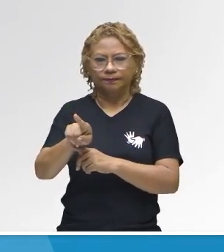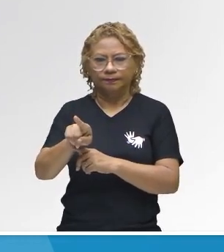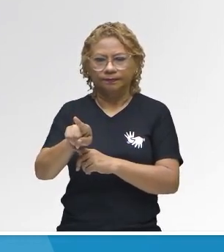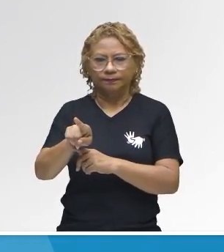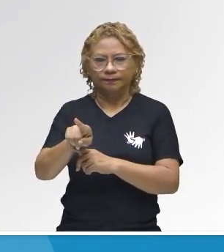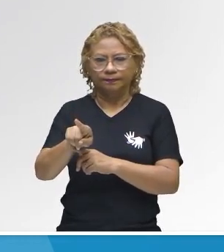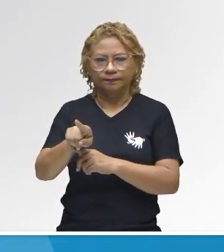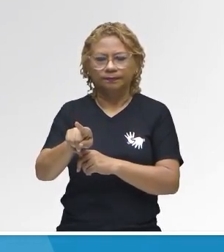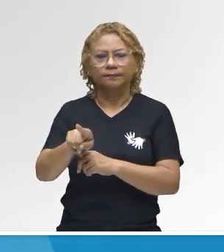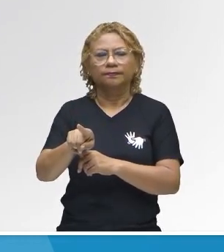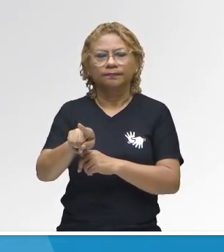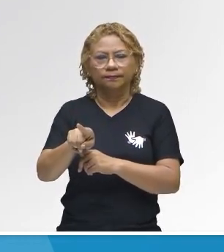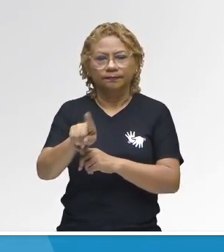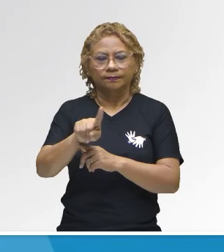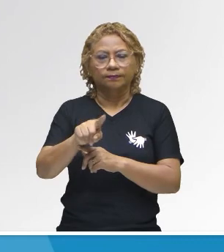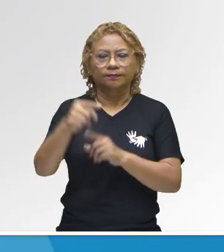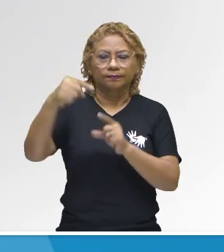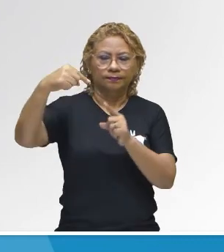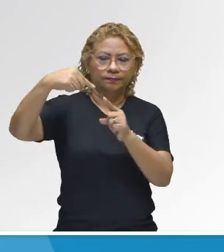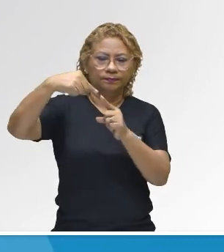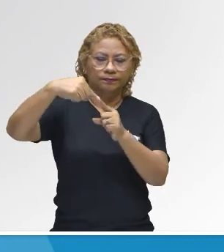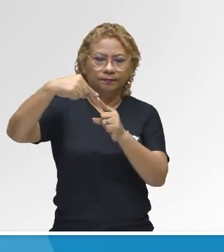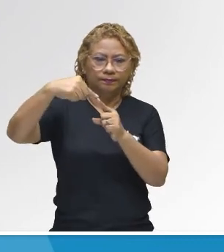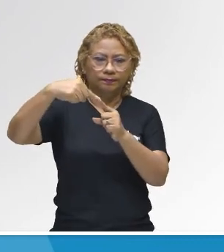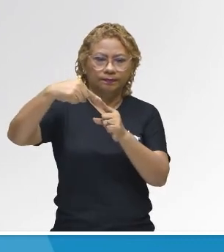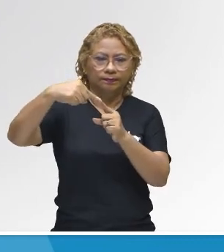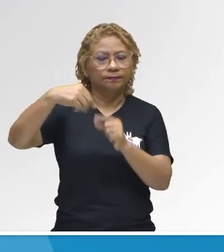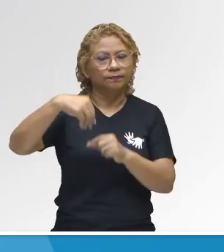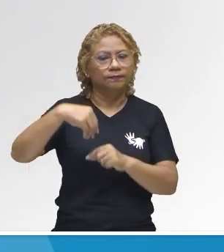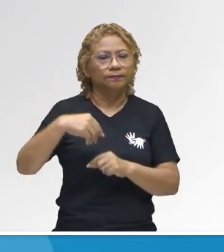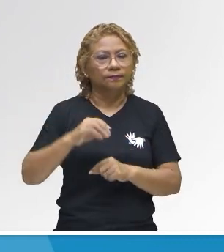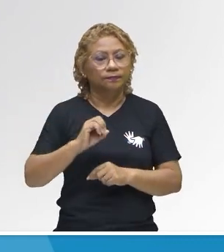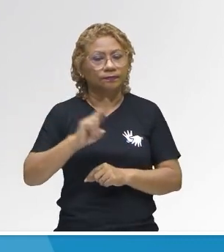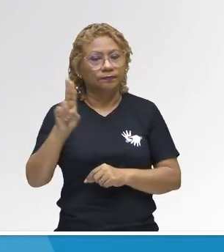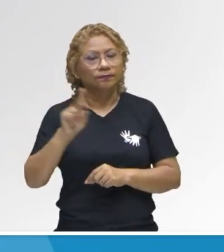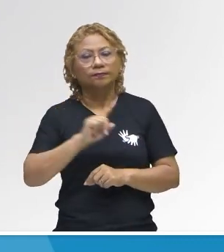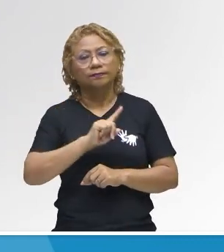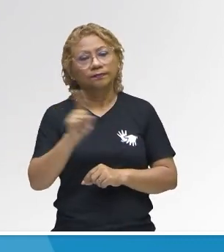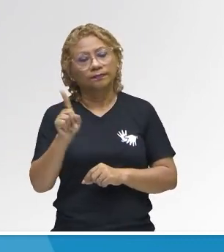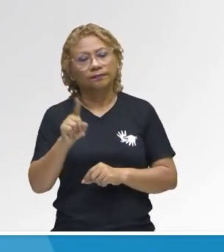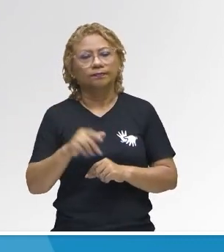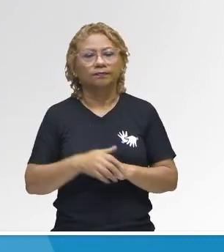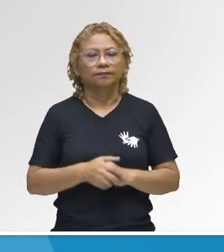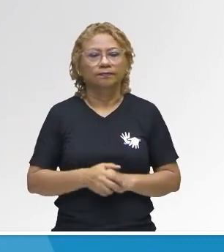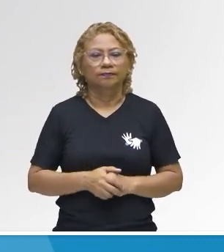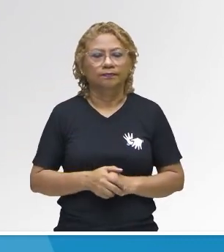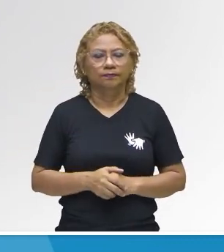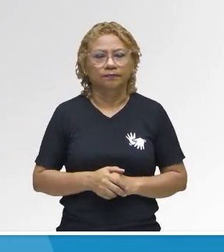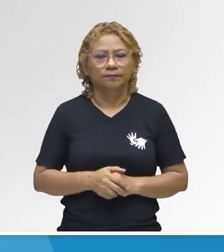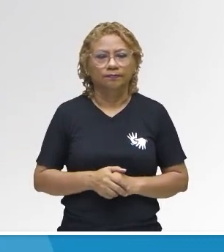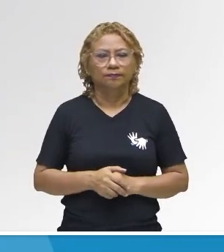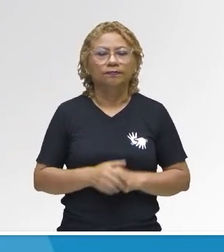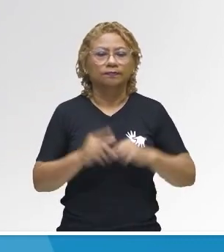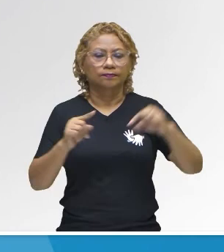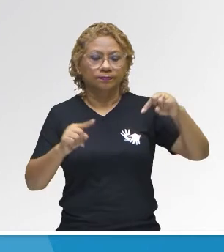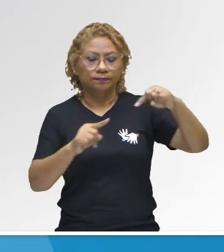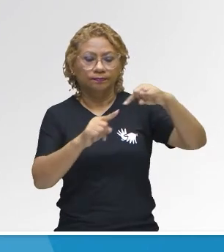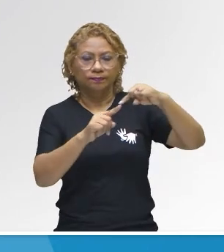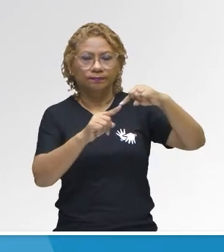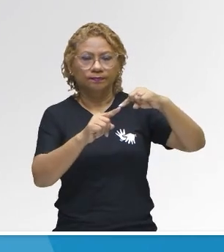essa reta vai coincidir aqui com o eixo da tangente, ou quem é que vai coincidir?